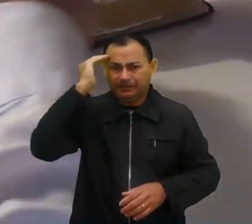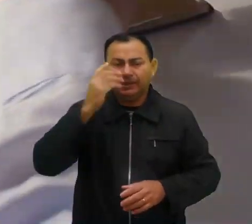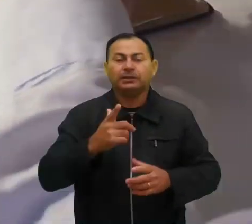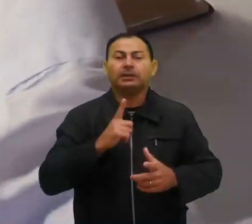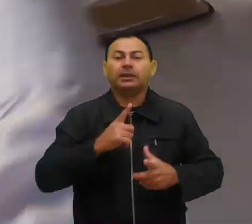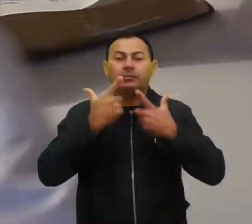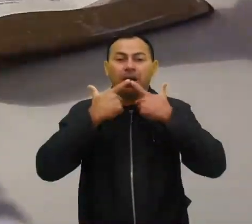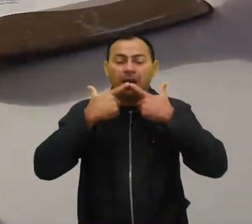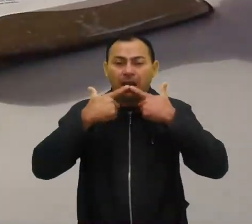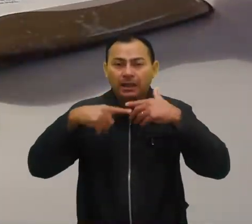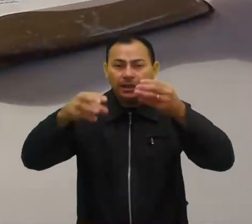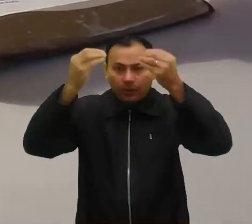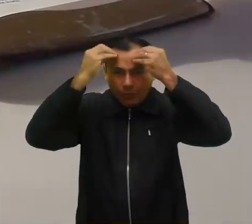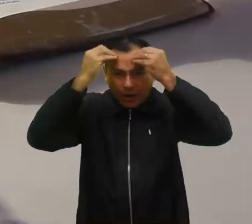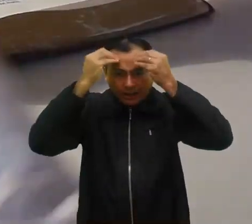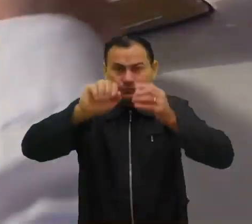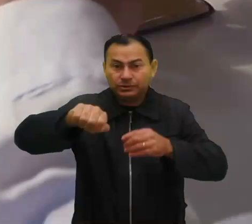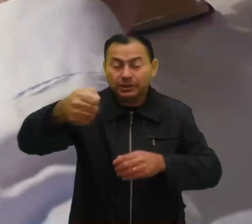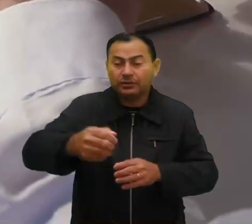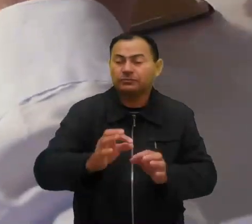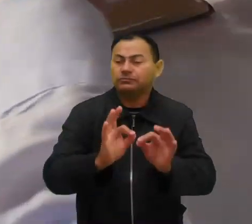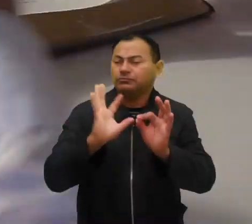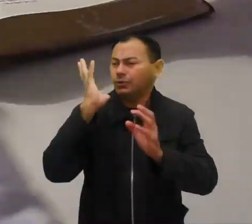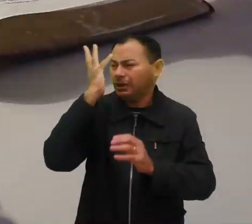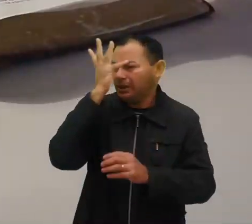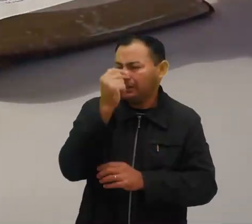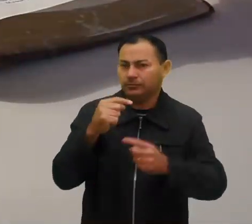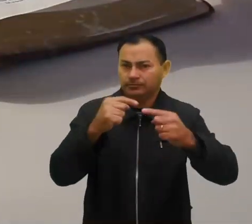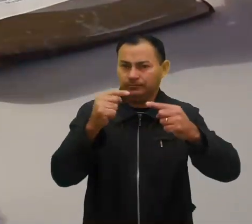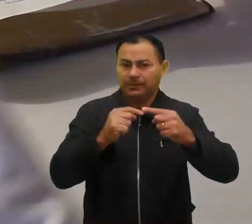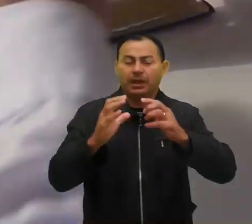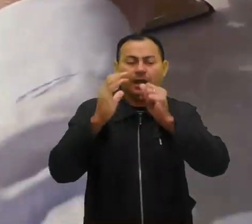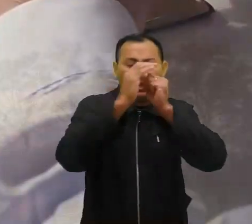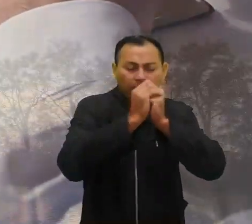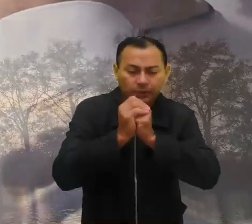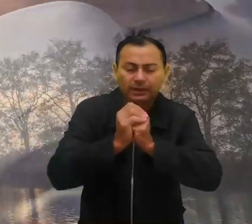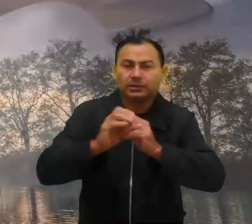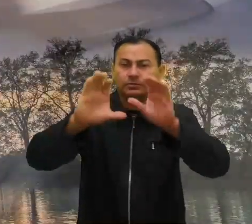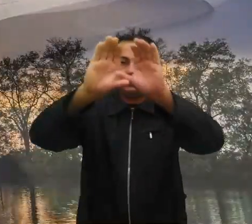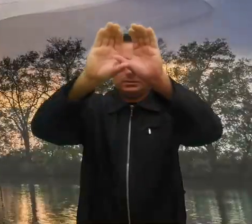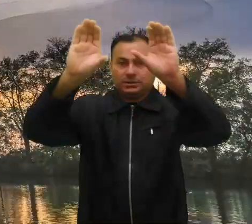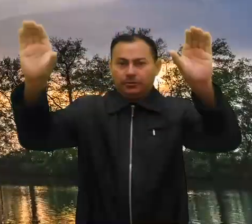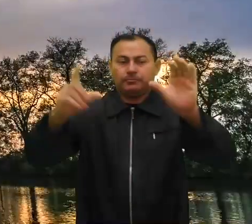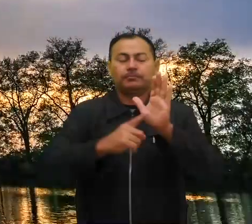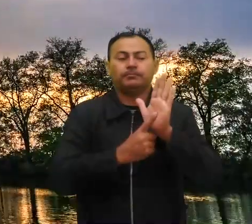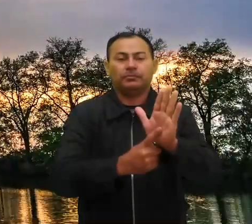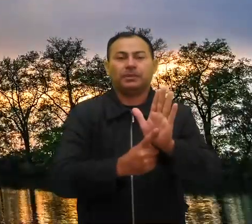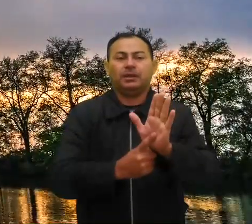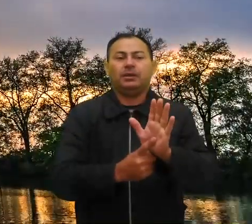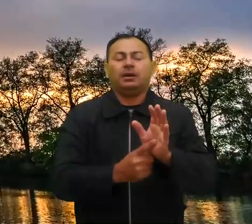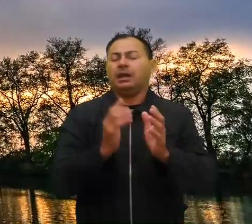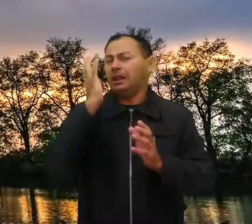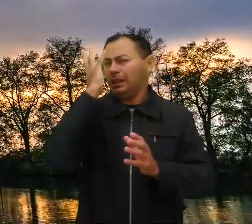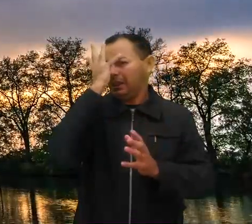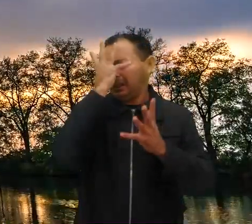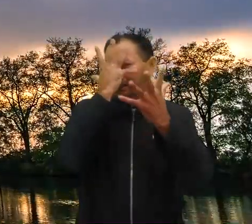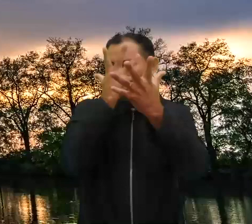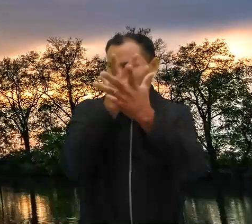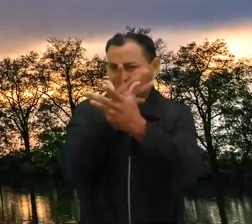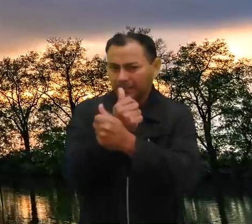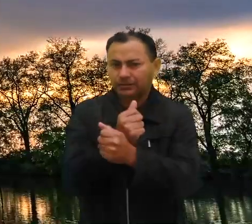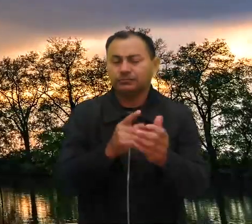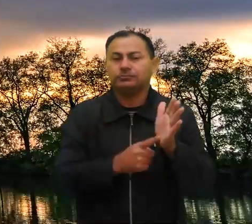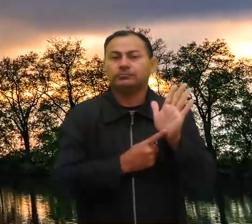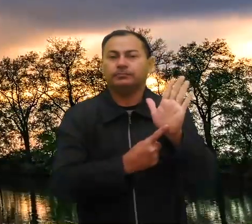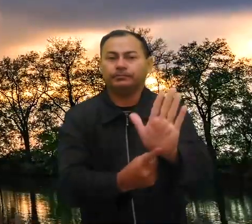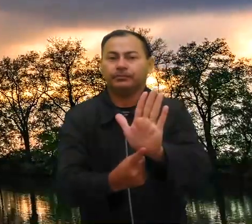uma linguagem de sinais muito bonita relacionada à adoração no céu. Eles são absolutamente belos, repletos